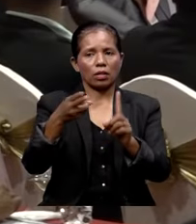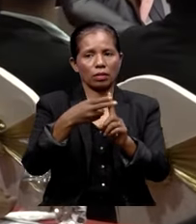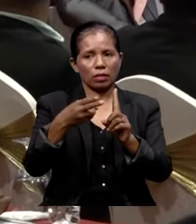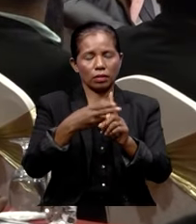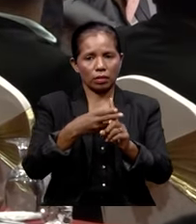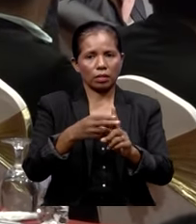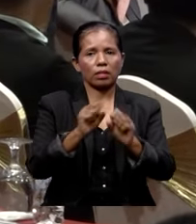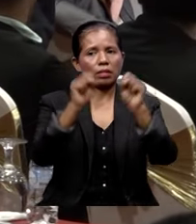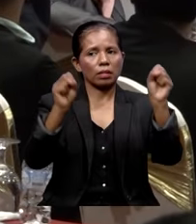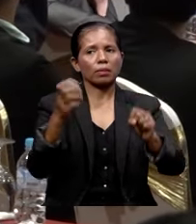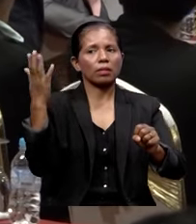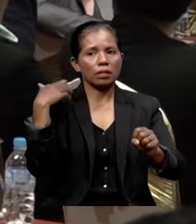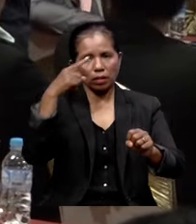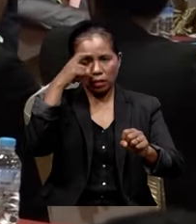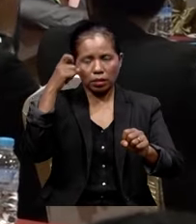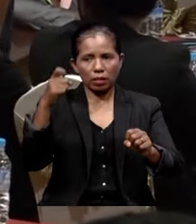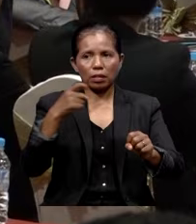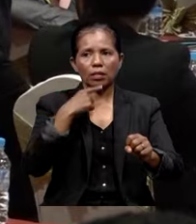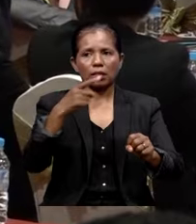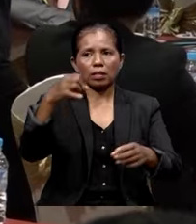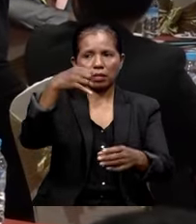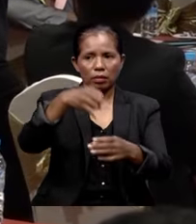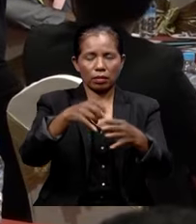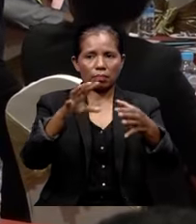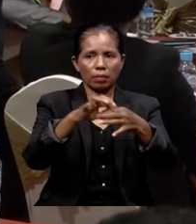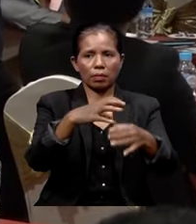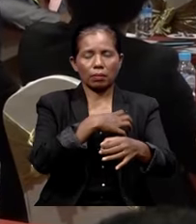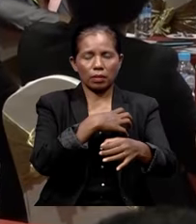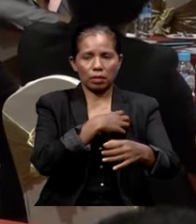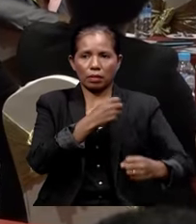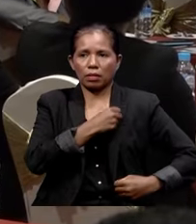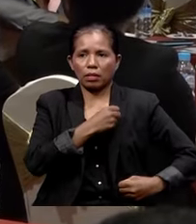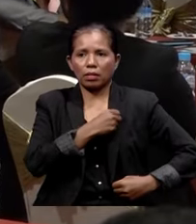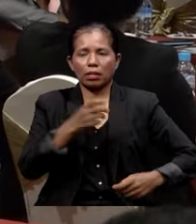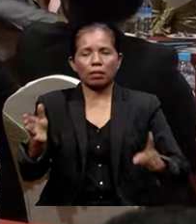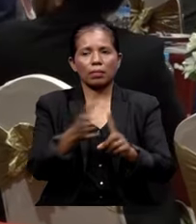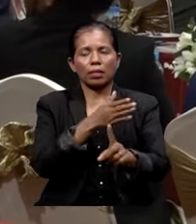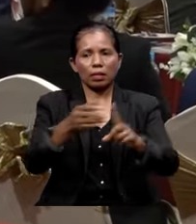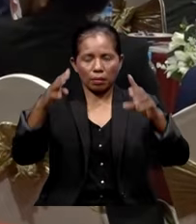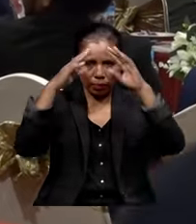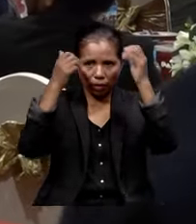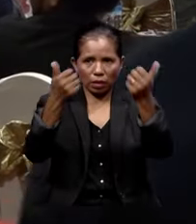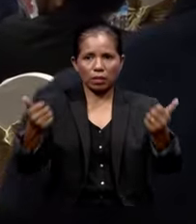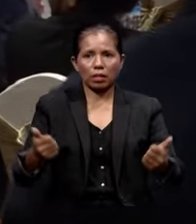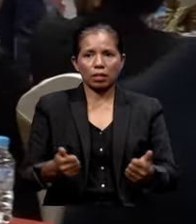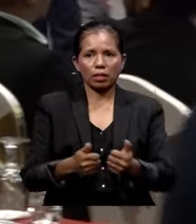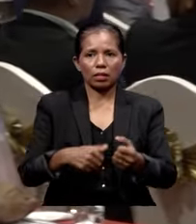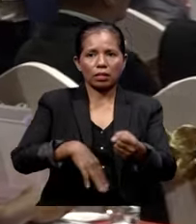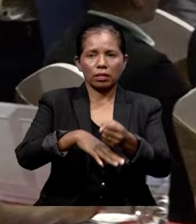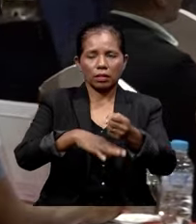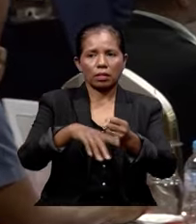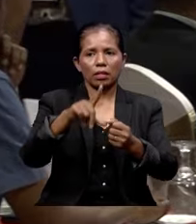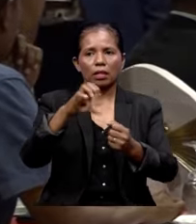Turismo sábado foi na Lais, né? Também Congresso, né? Envolve membro Polícia Militar o de Baco Tohar, presidente da Associação Futebol de